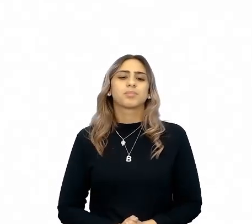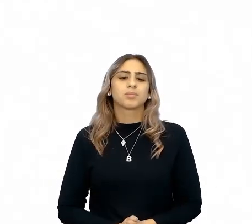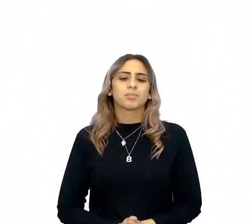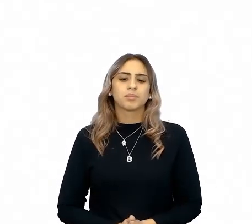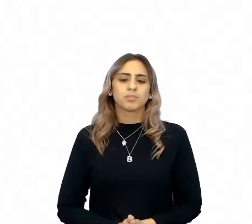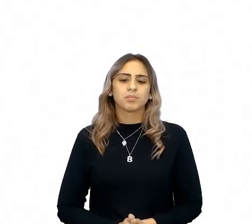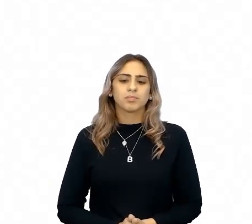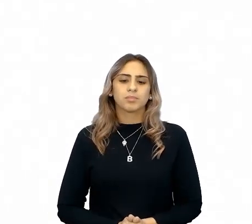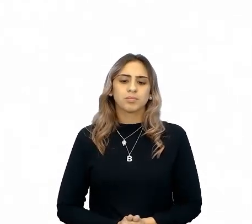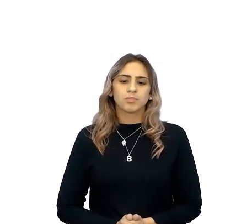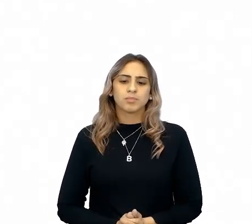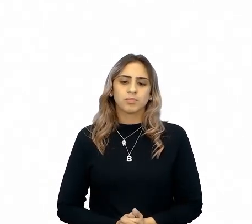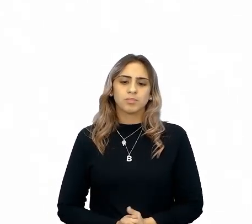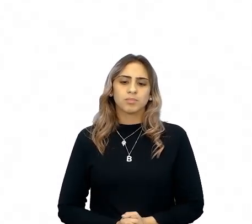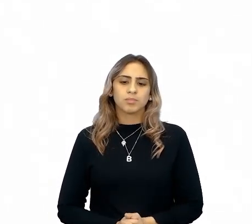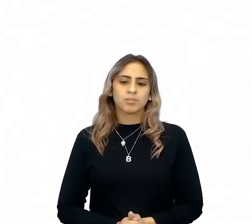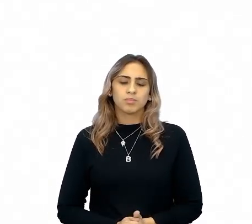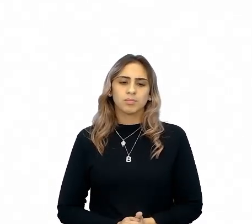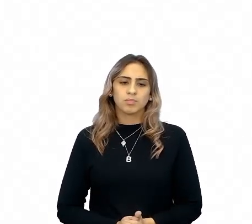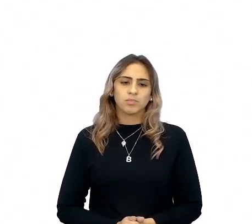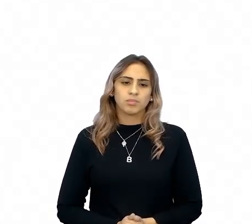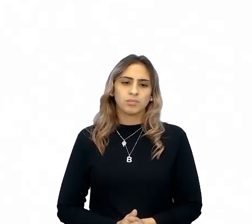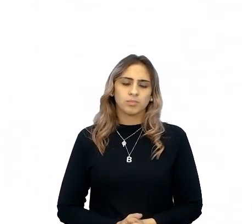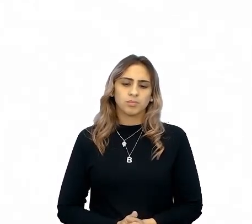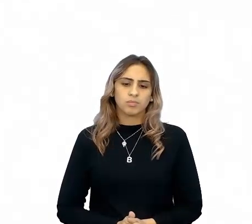cada turma.